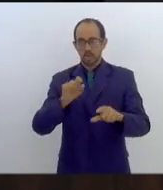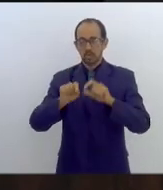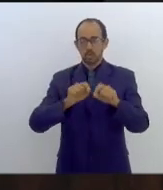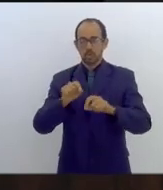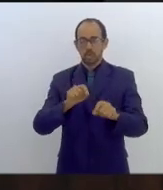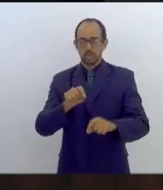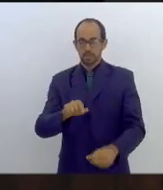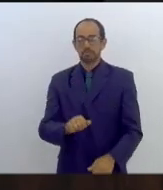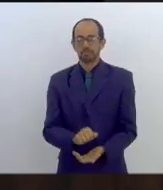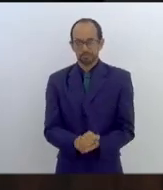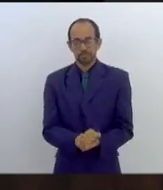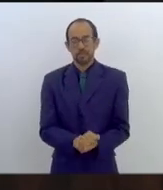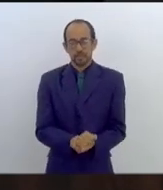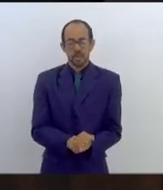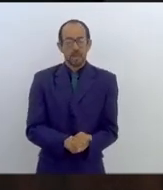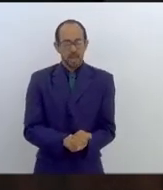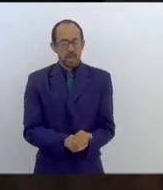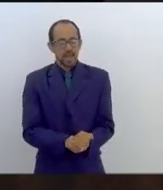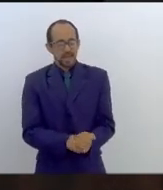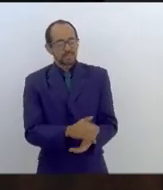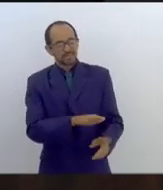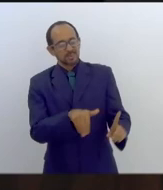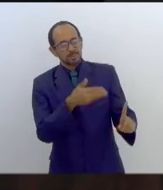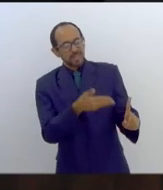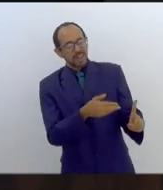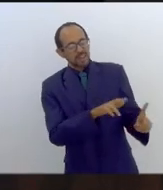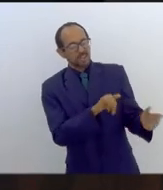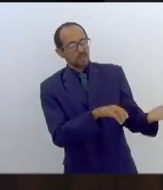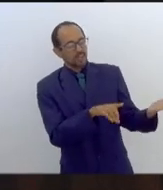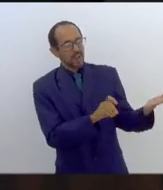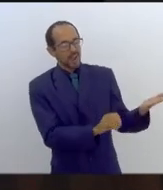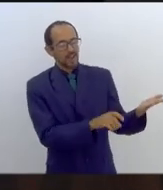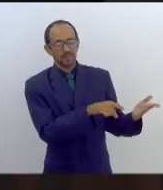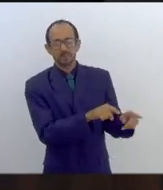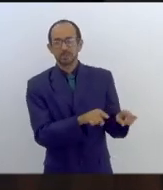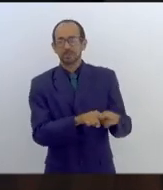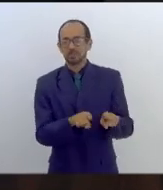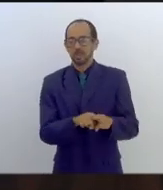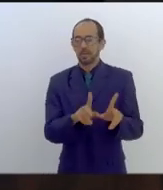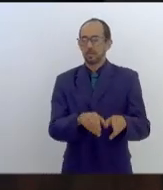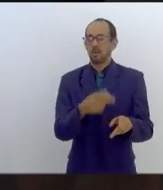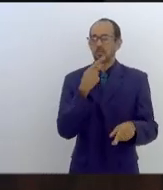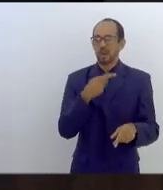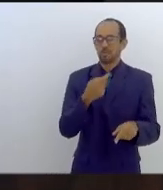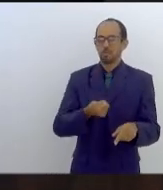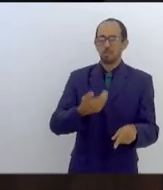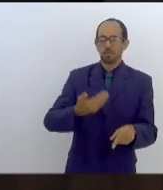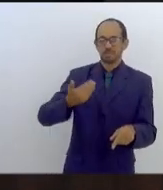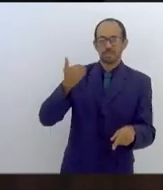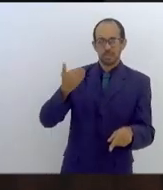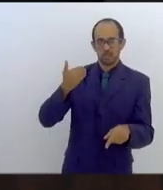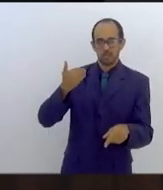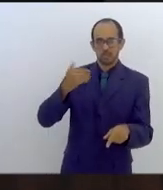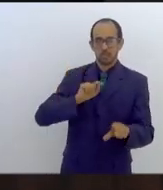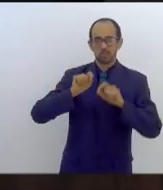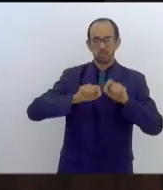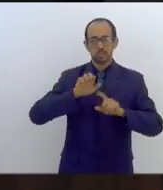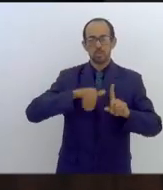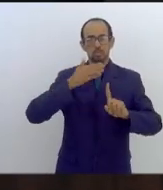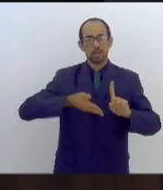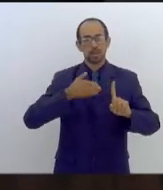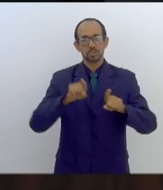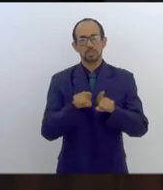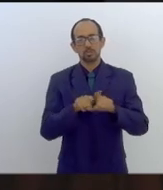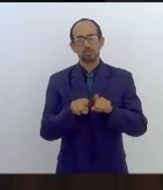homenagear ao nosso Ricardo e como eu falei a pouco aqui há poucos dias podemos elogiar também